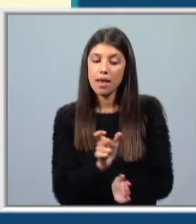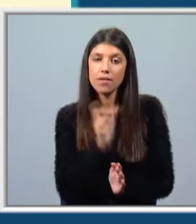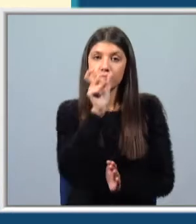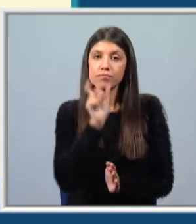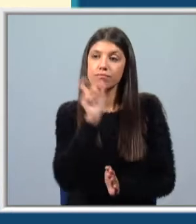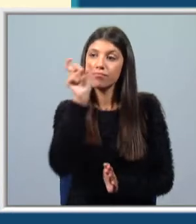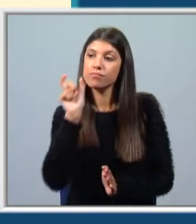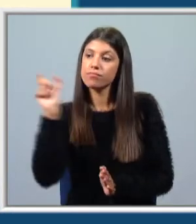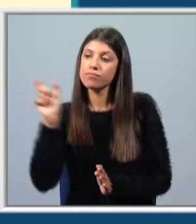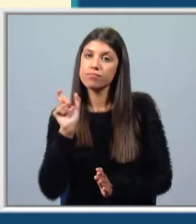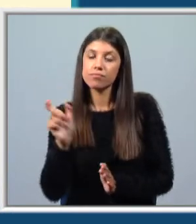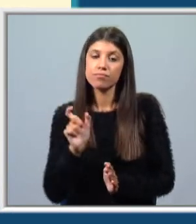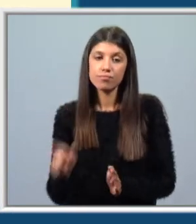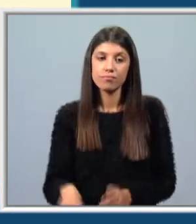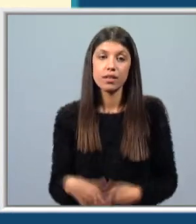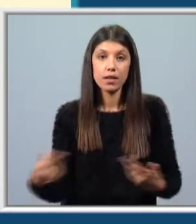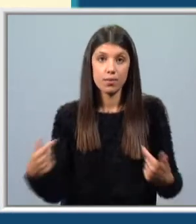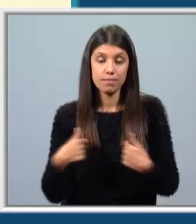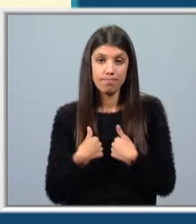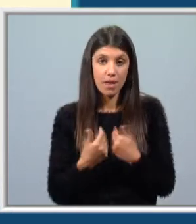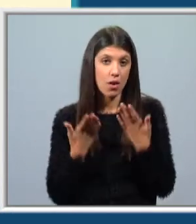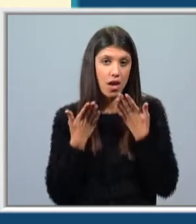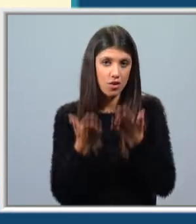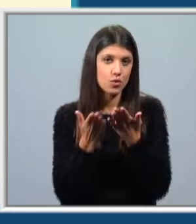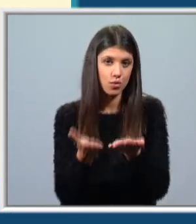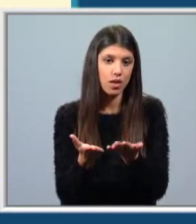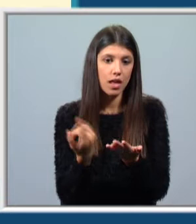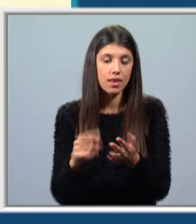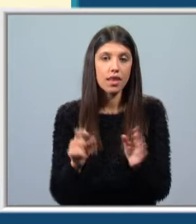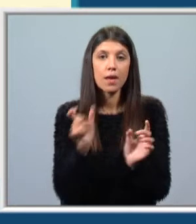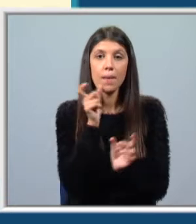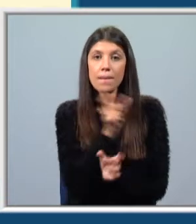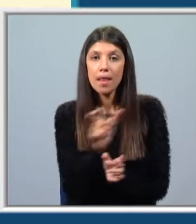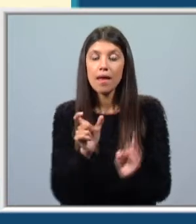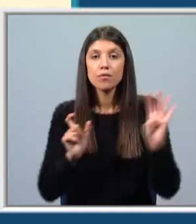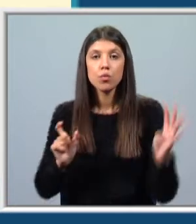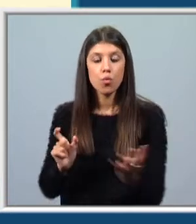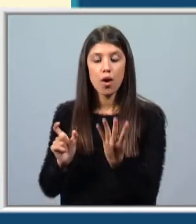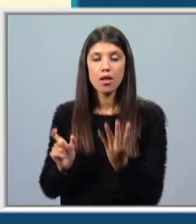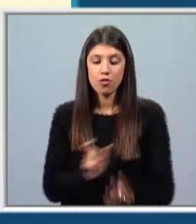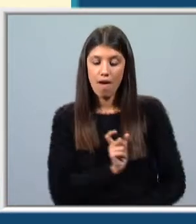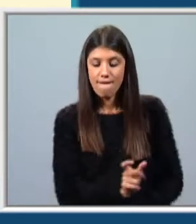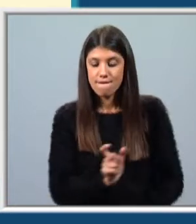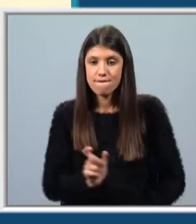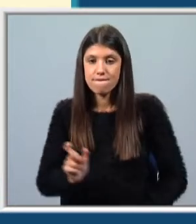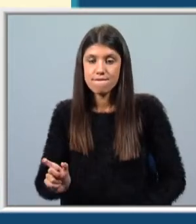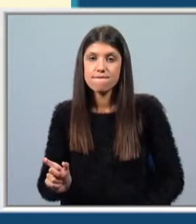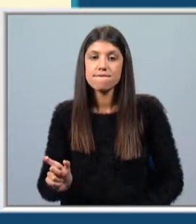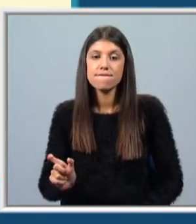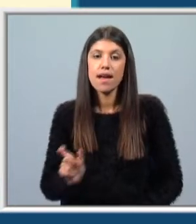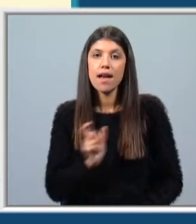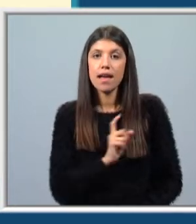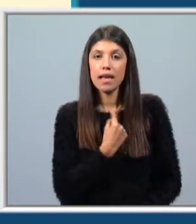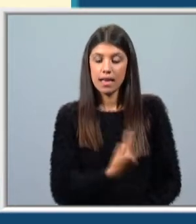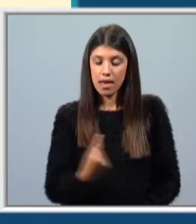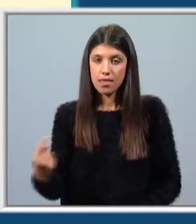o quê? Eu, para ajudar, tenho aqui... 4 palavras, ou seja, cada uma destas palavras irá para